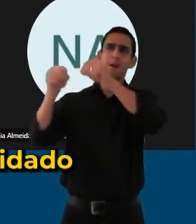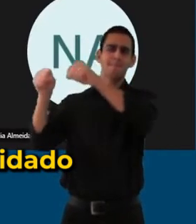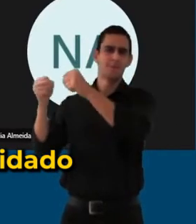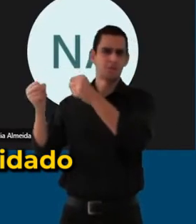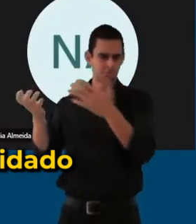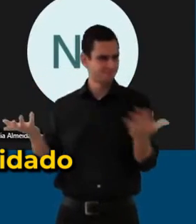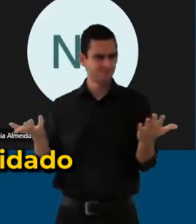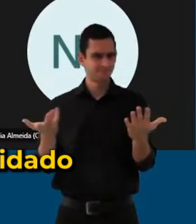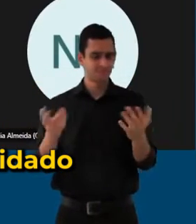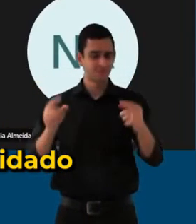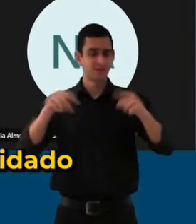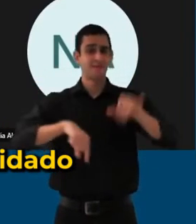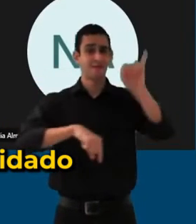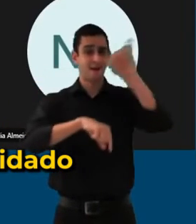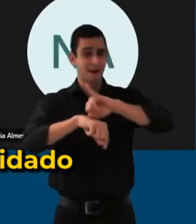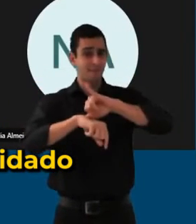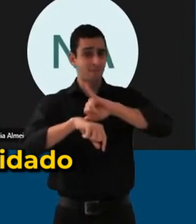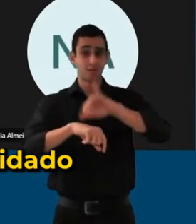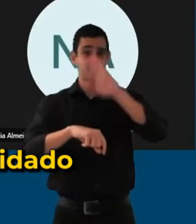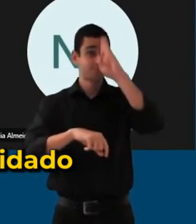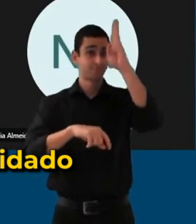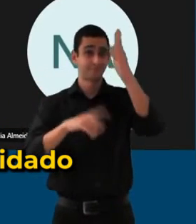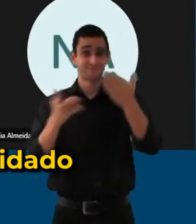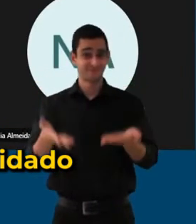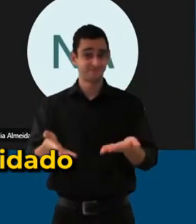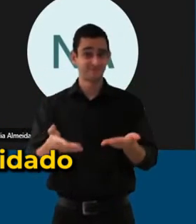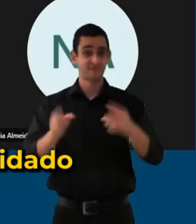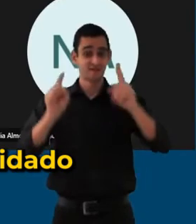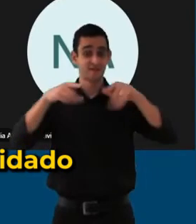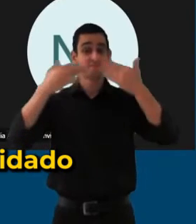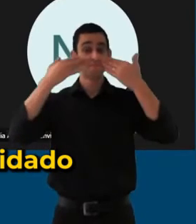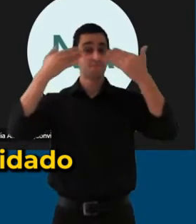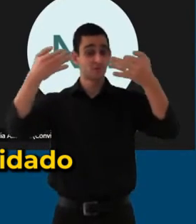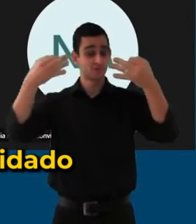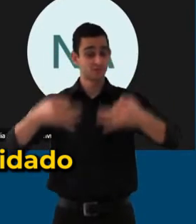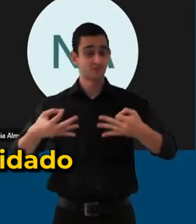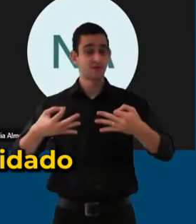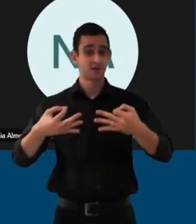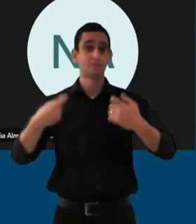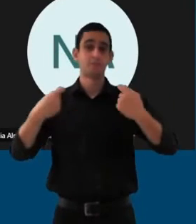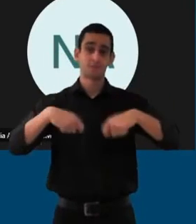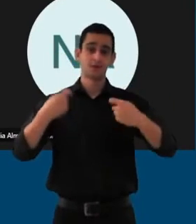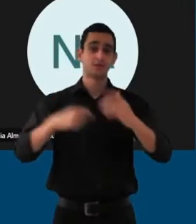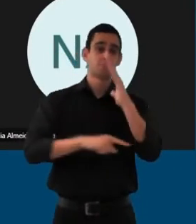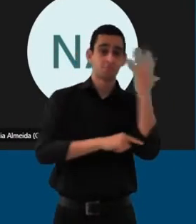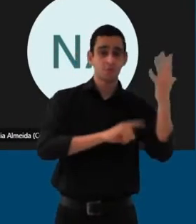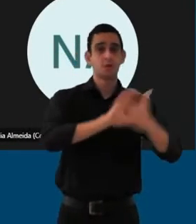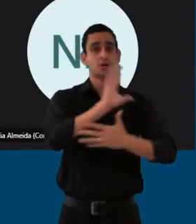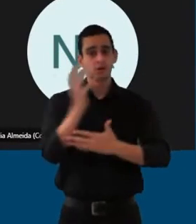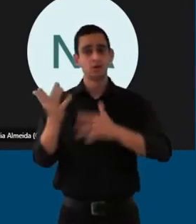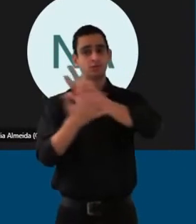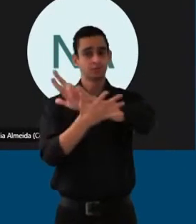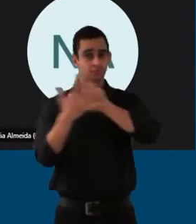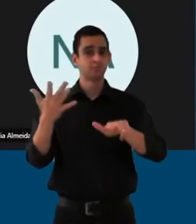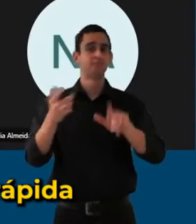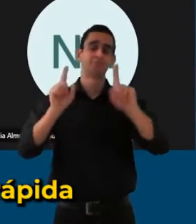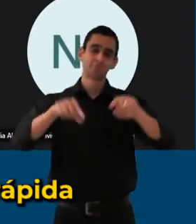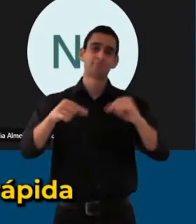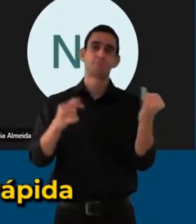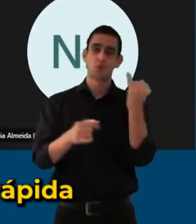República e temos que ter esse dever realmente de cuidado maior. Então,